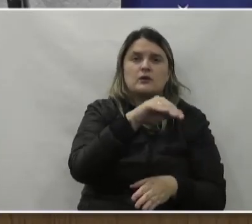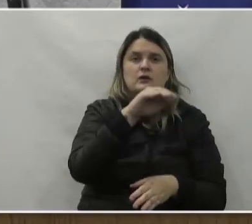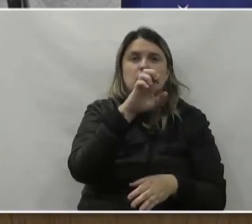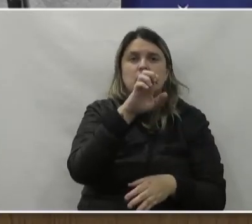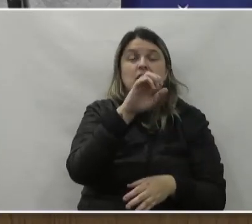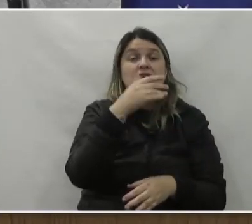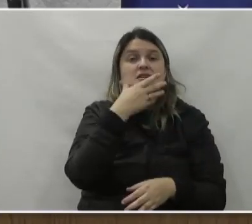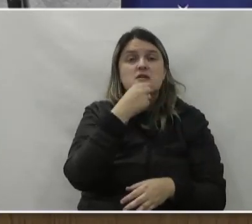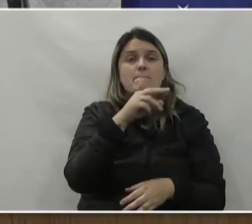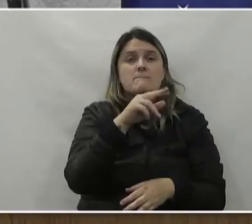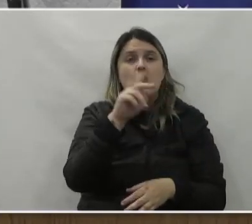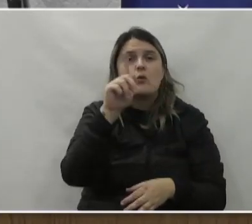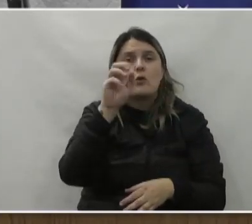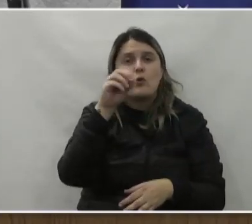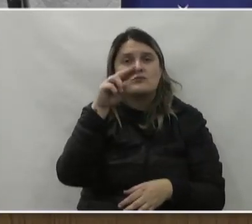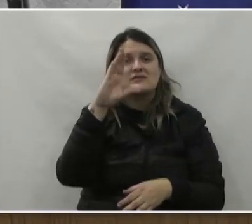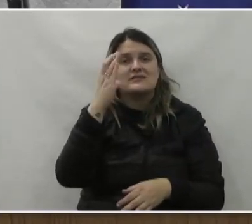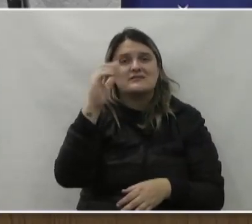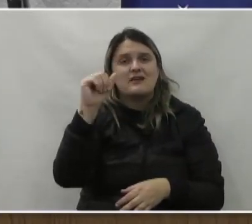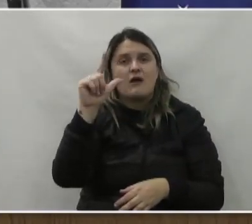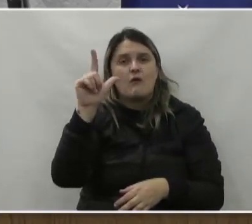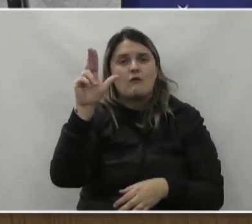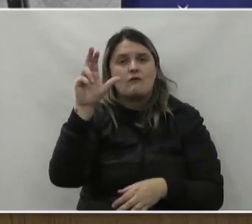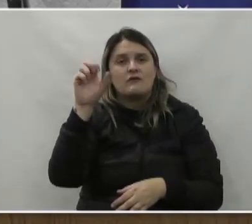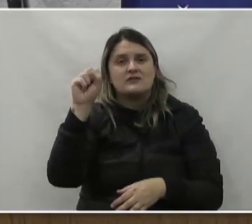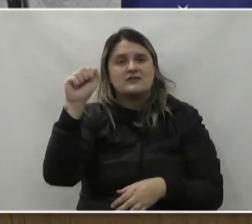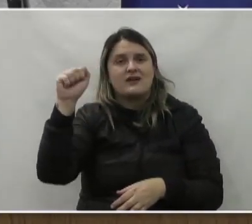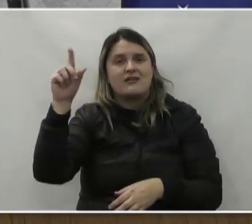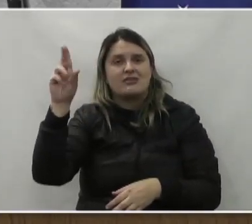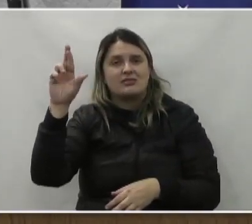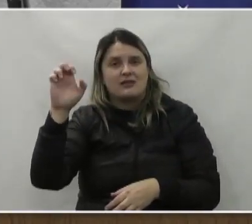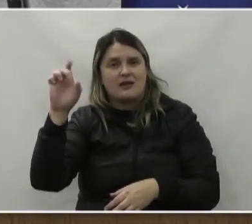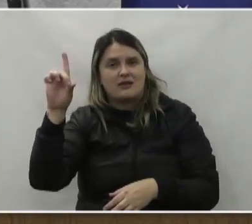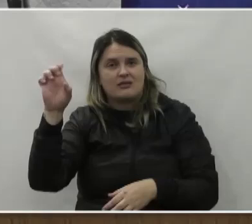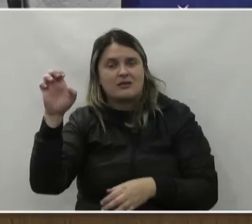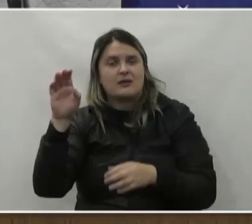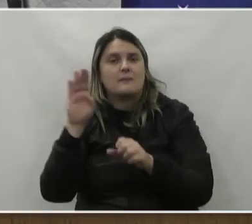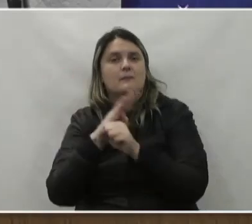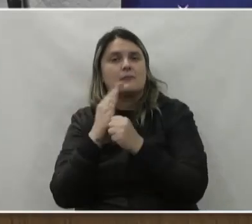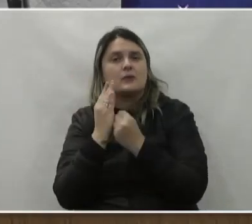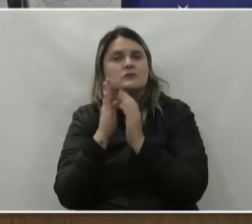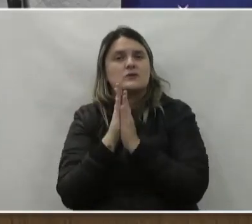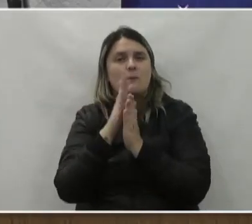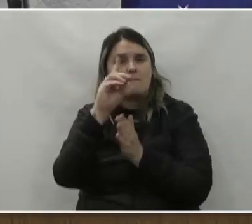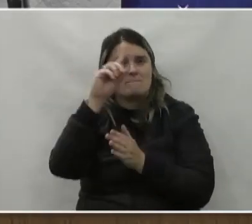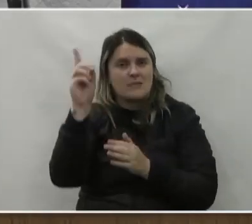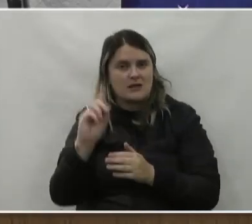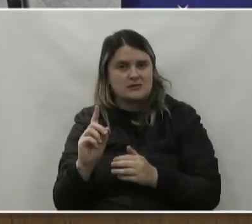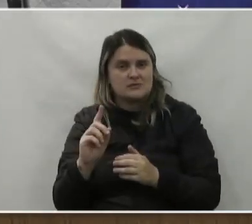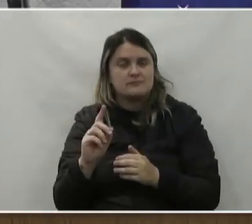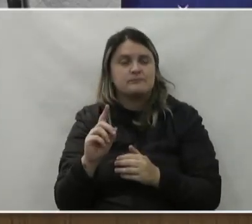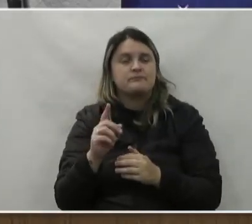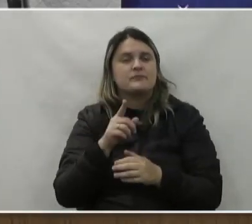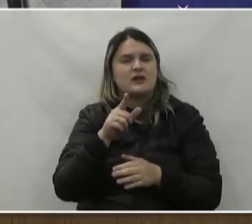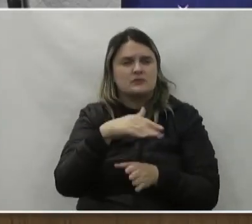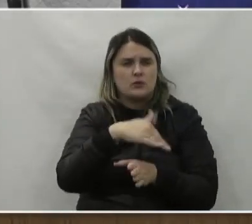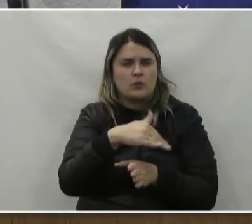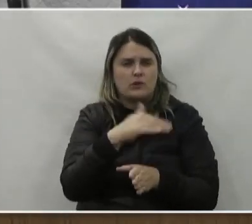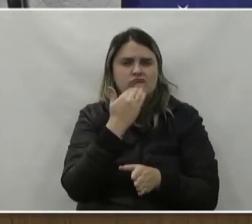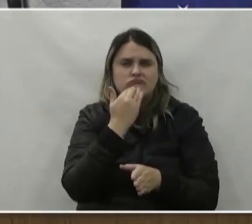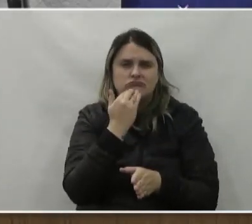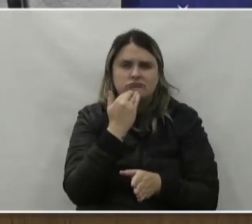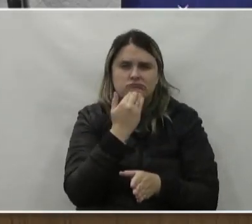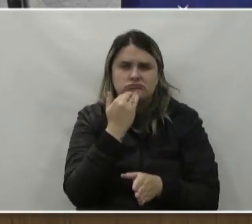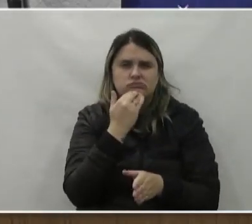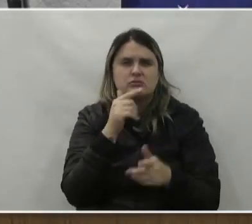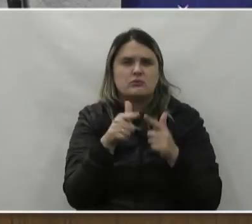Gonçalves de Andrade, no bairro São Brás. Justificativa. A via encontra-se em condições precárias,